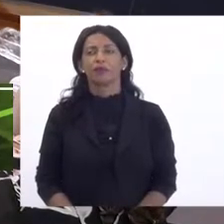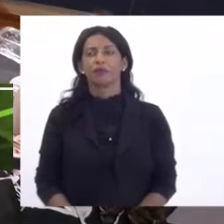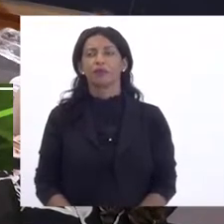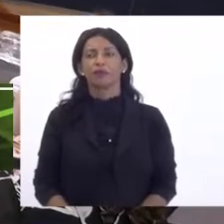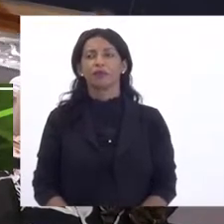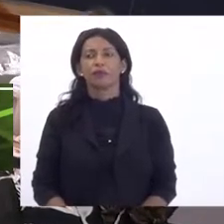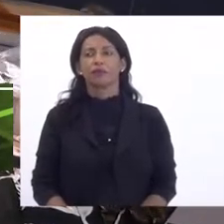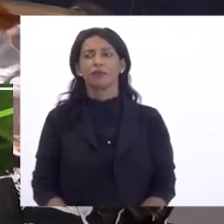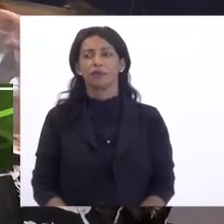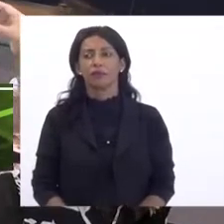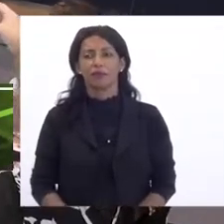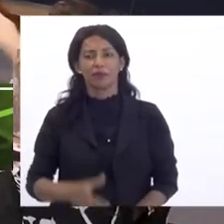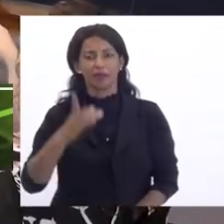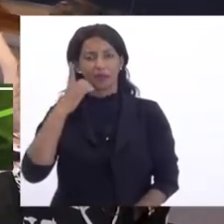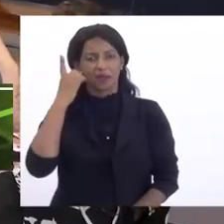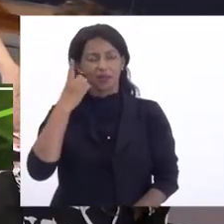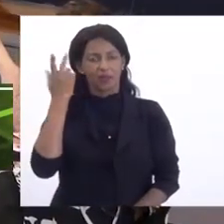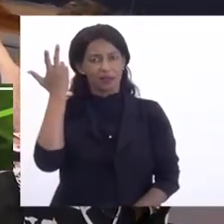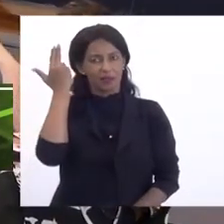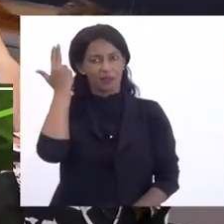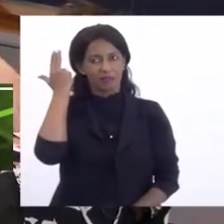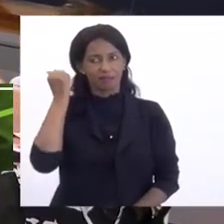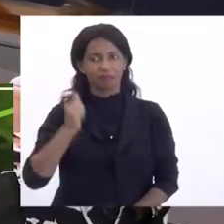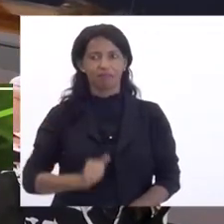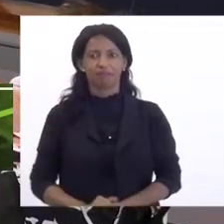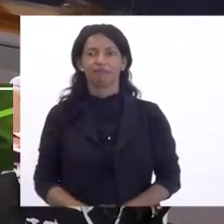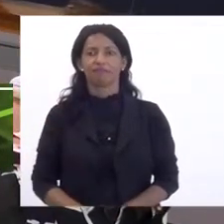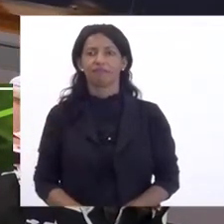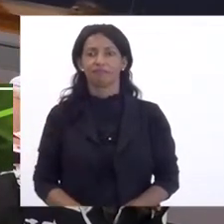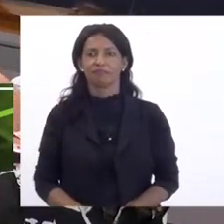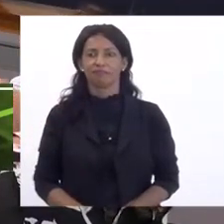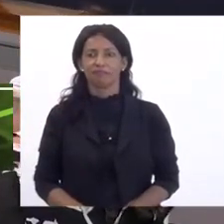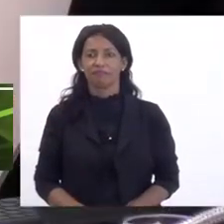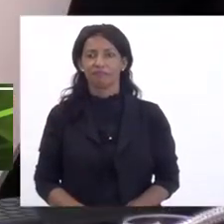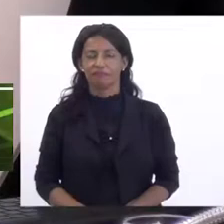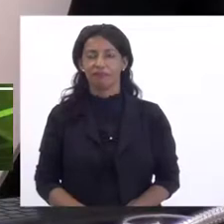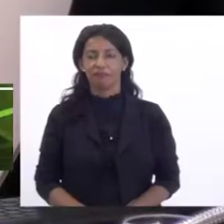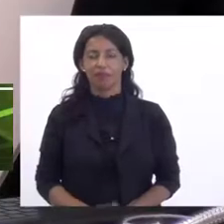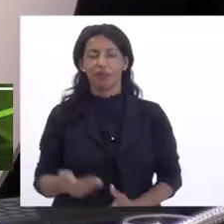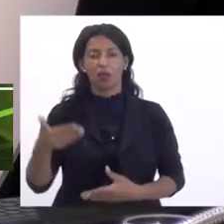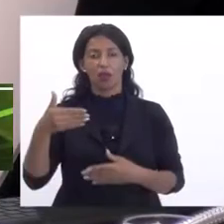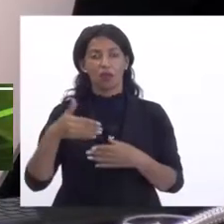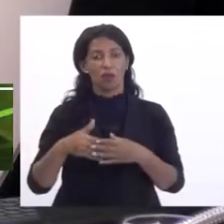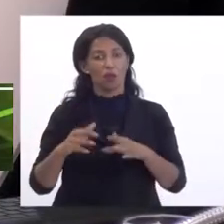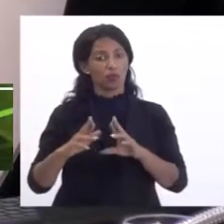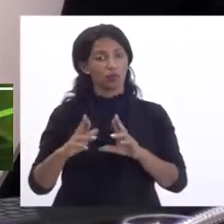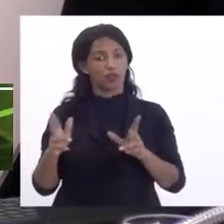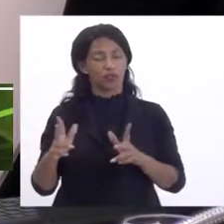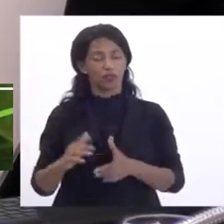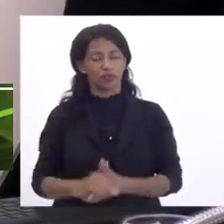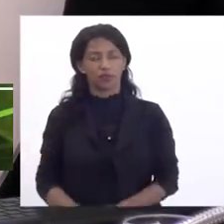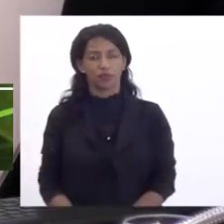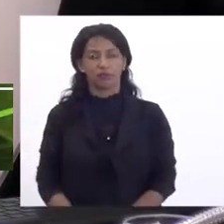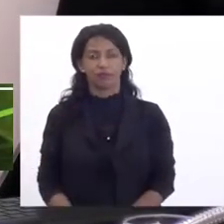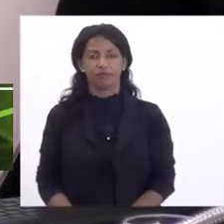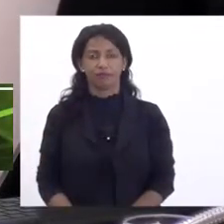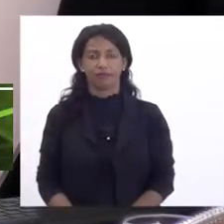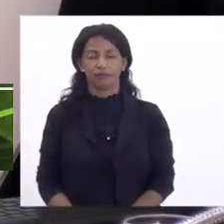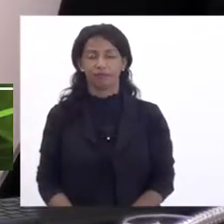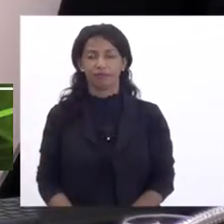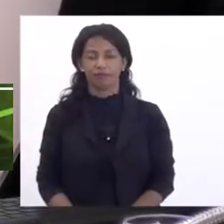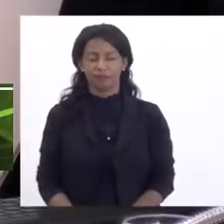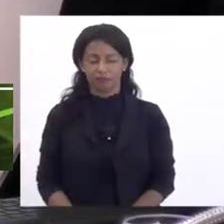Obrigado, deputado Luiz Paulo. Com a palavra, deputado Eliomar. É um voto divergente, é o relator. Voto divergente do relator. Deputado Eliomar, para discutir.